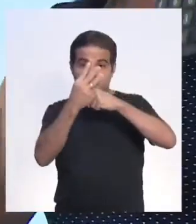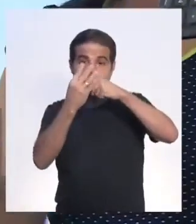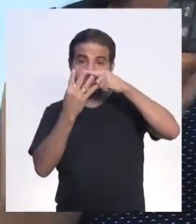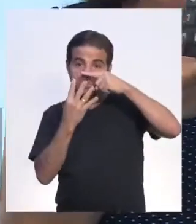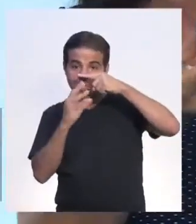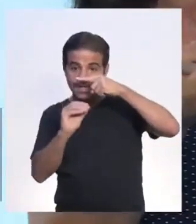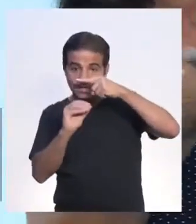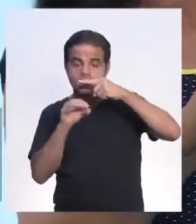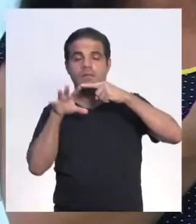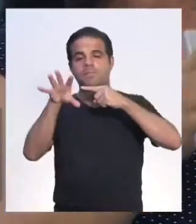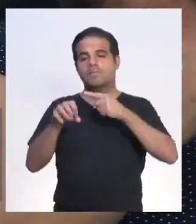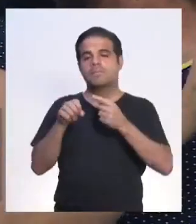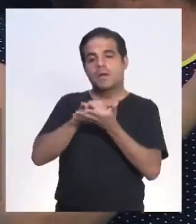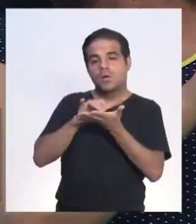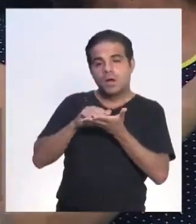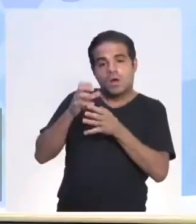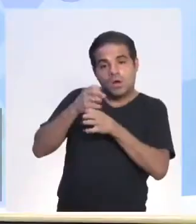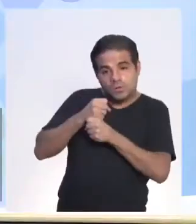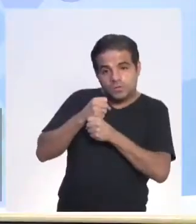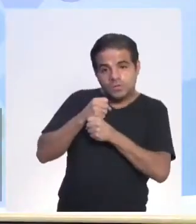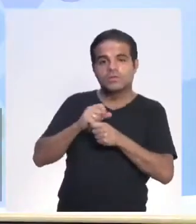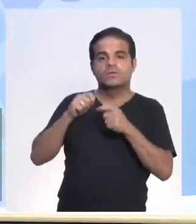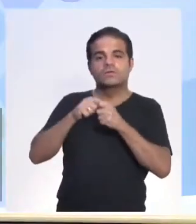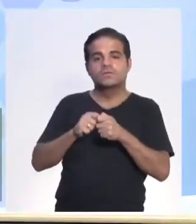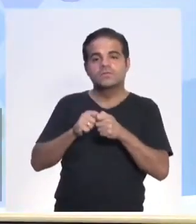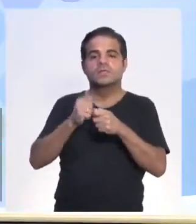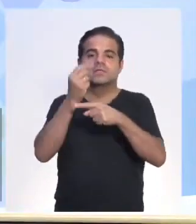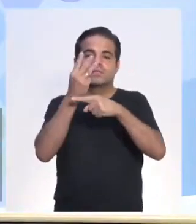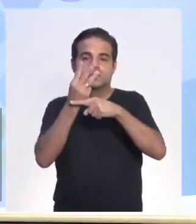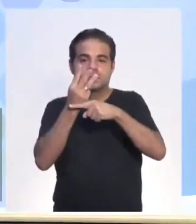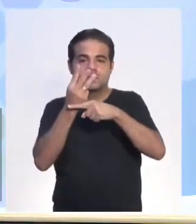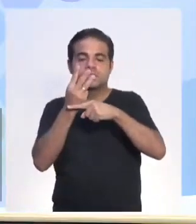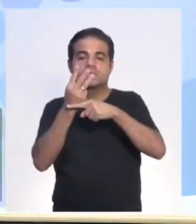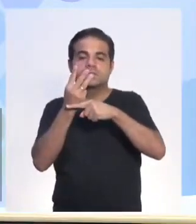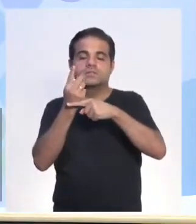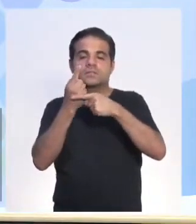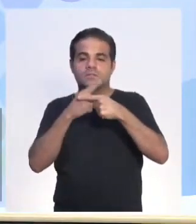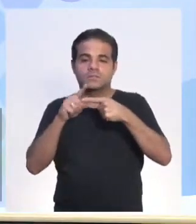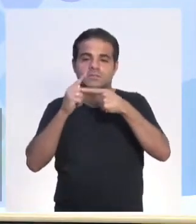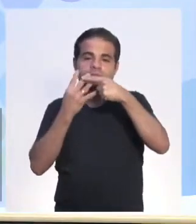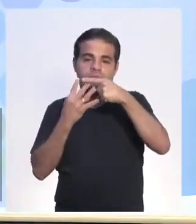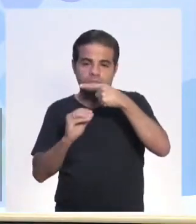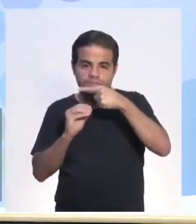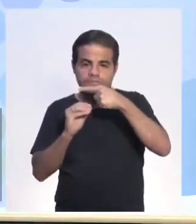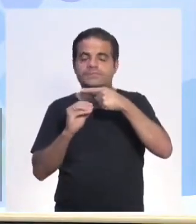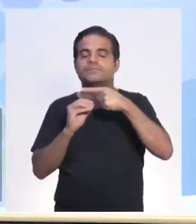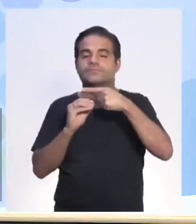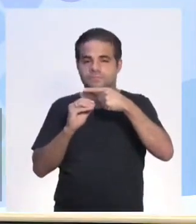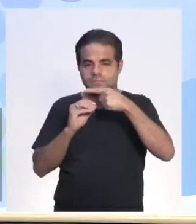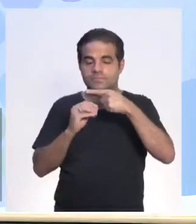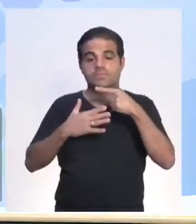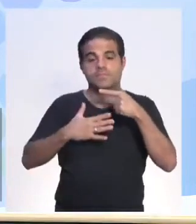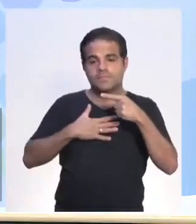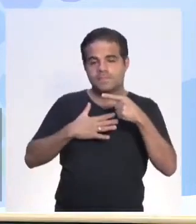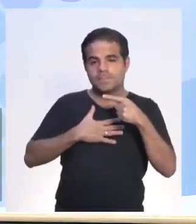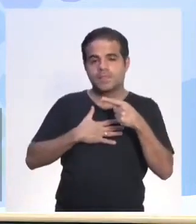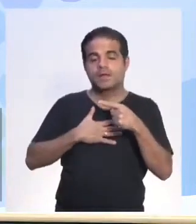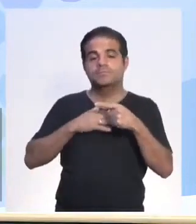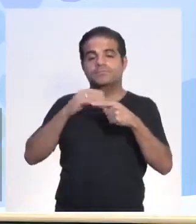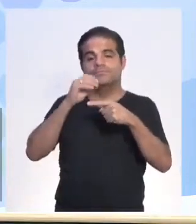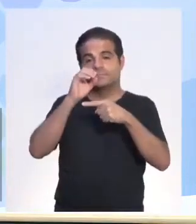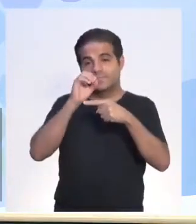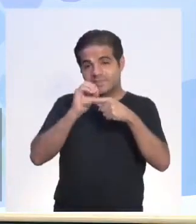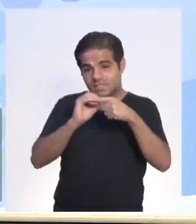3/40. Pego a calculadora e vou fazer 3 dividido por 40. Na minha deu